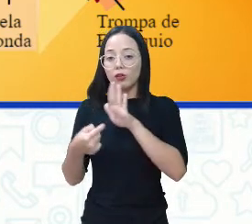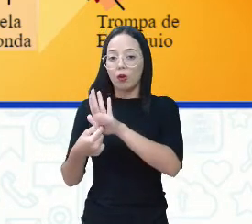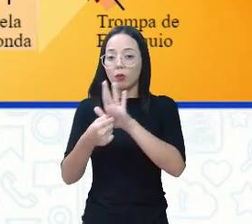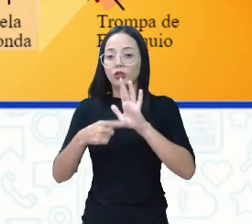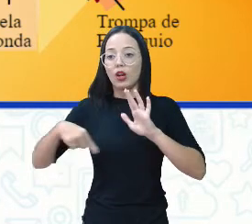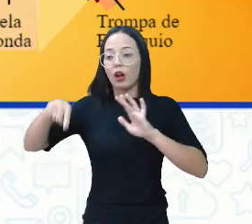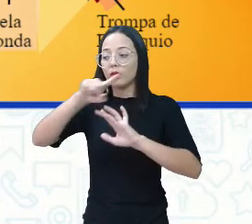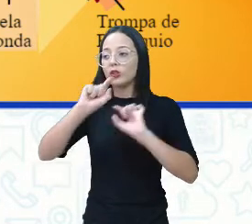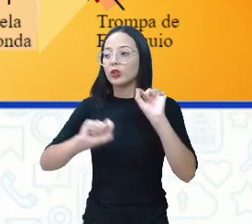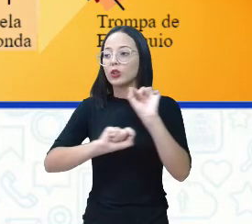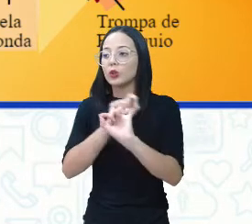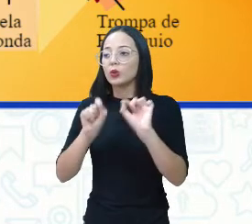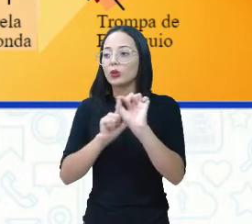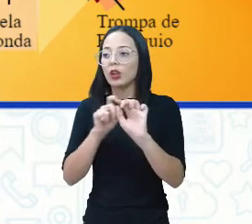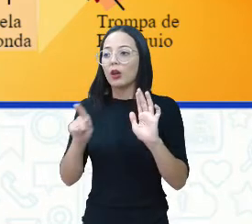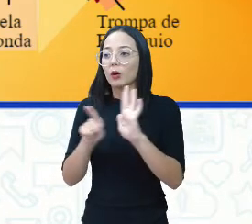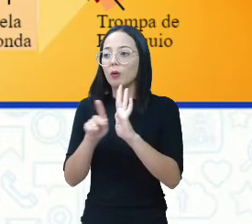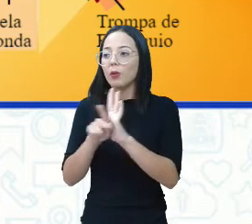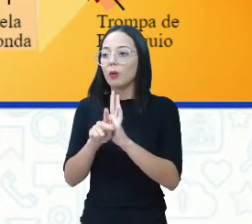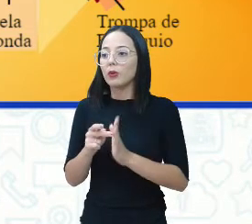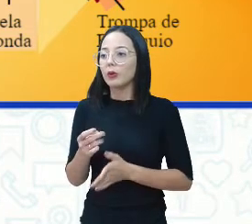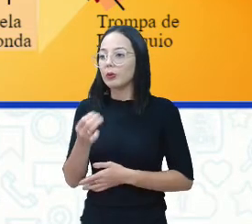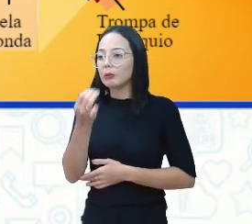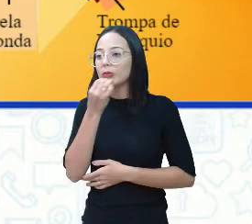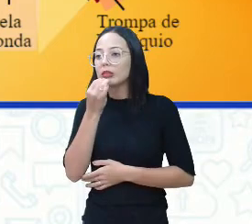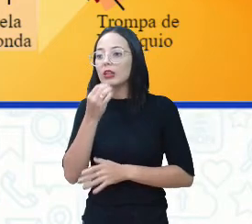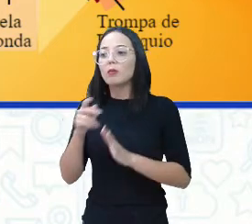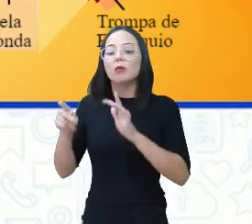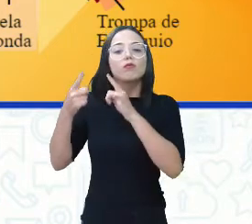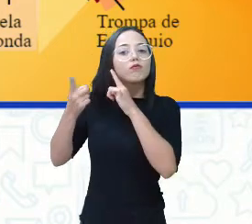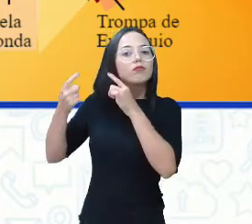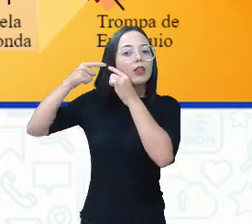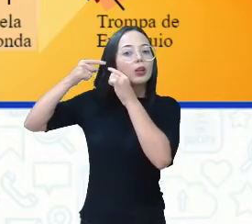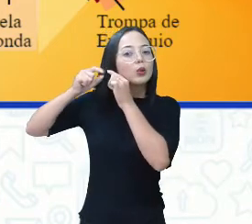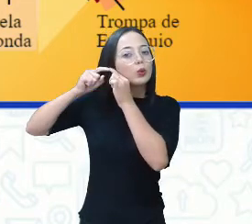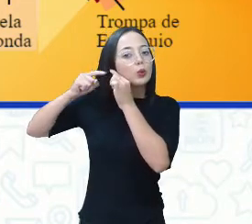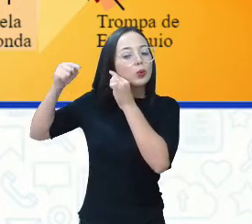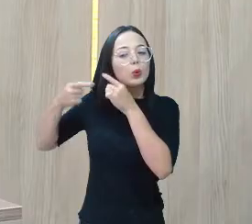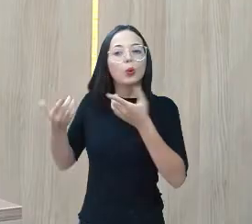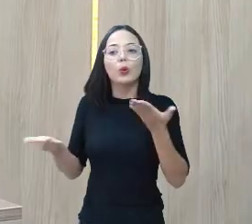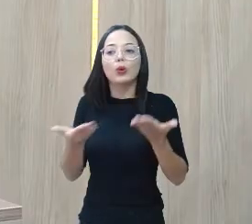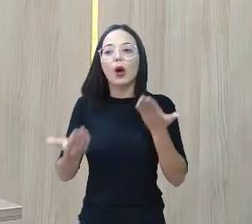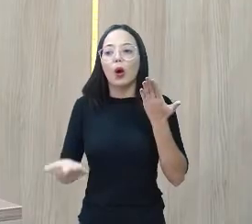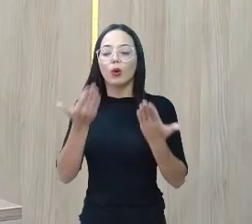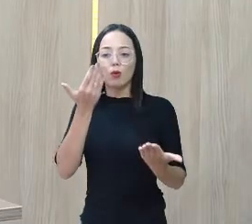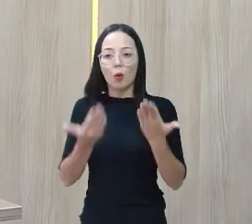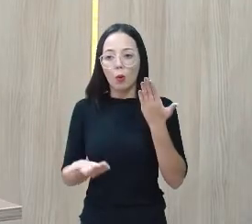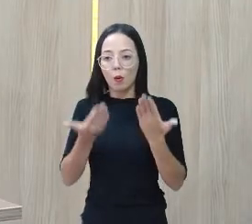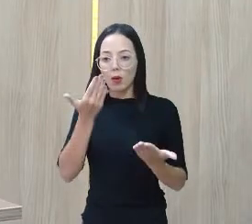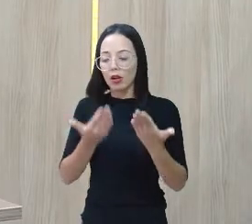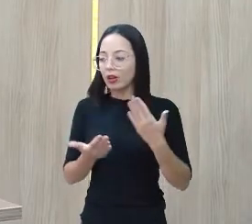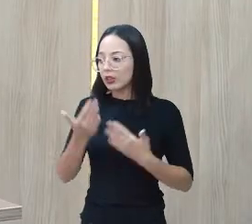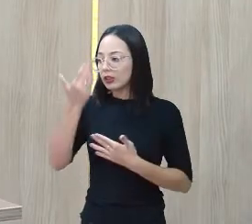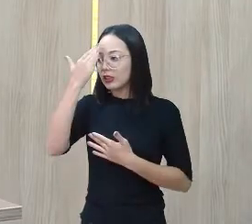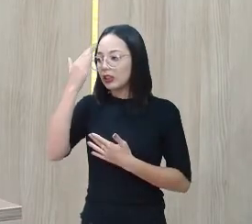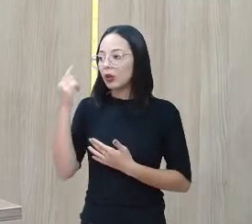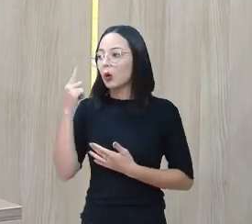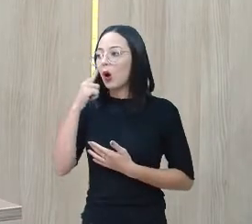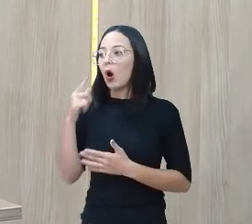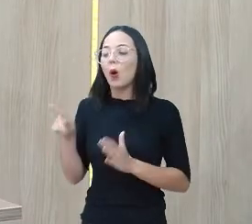questão do nosso tímpano. E vou fazer uma comparação no tímpano com